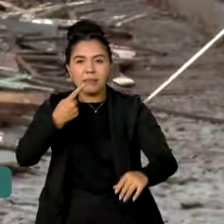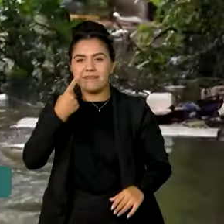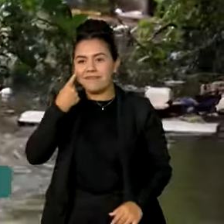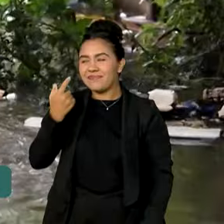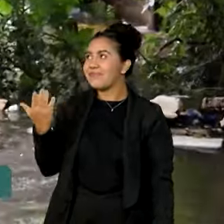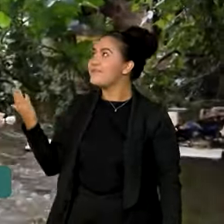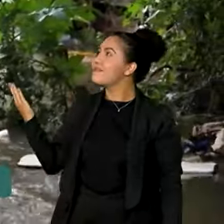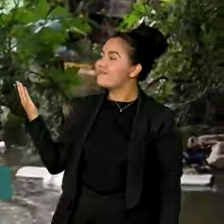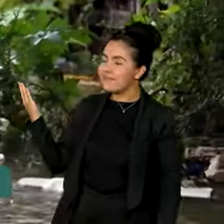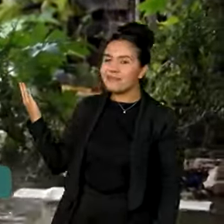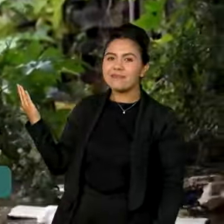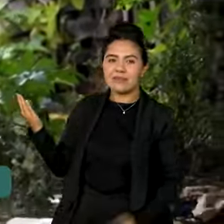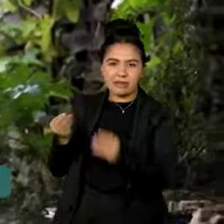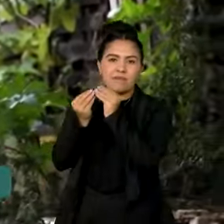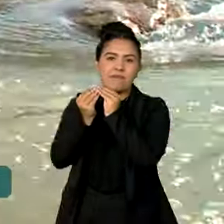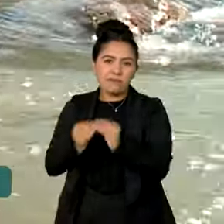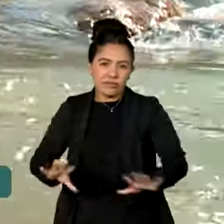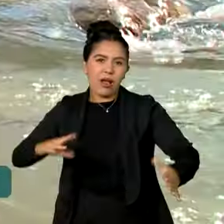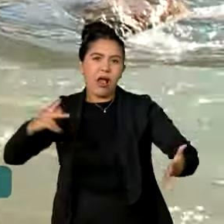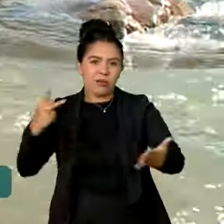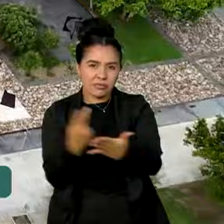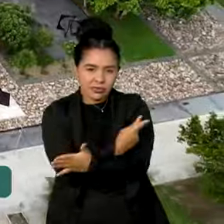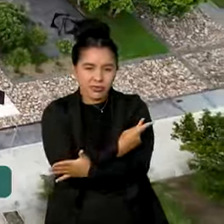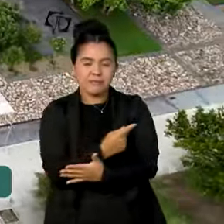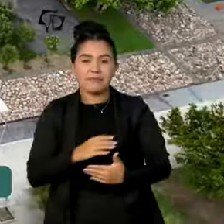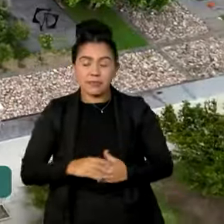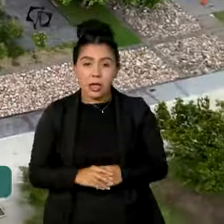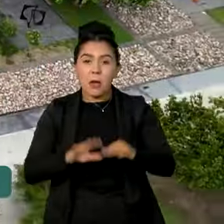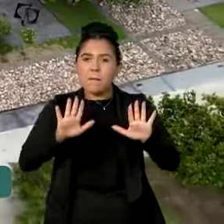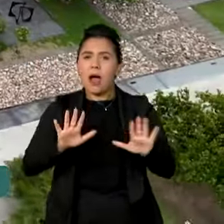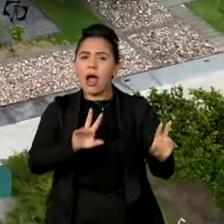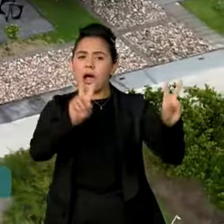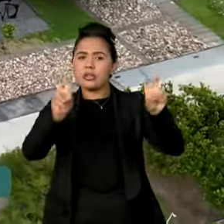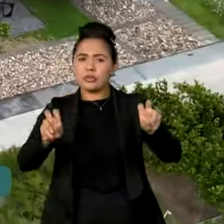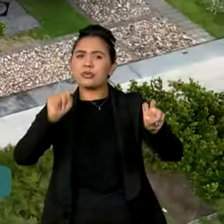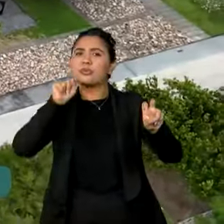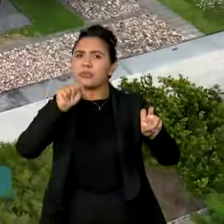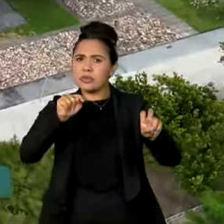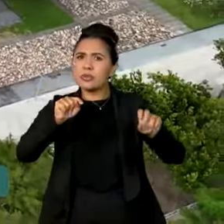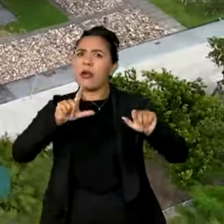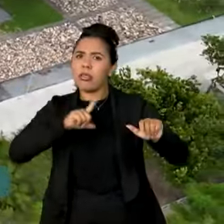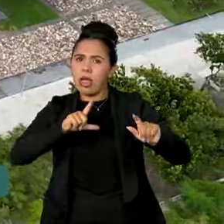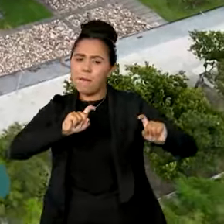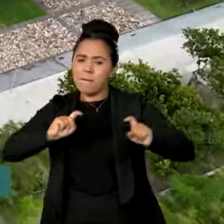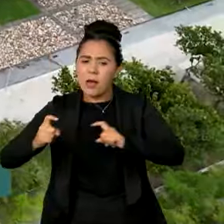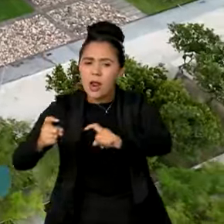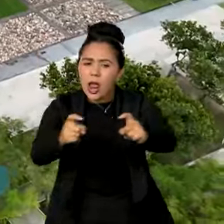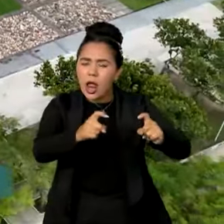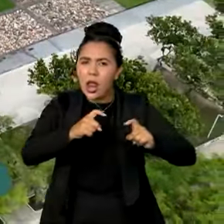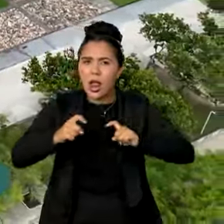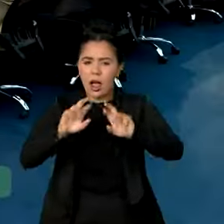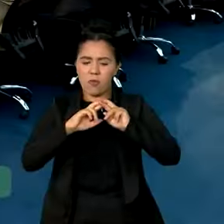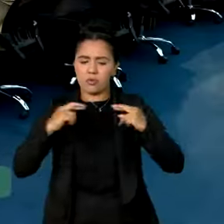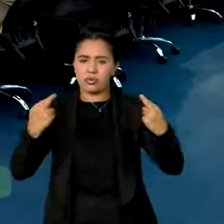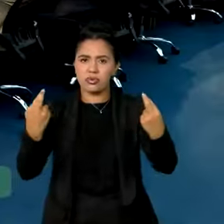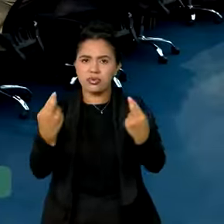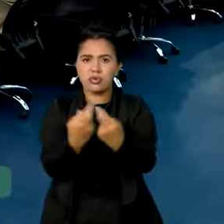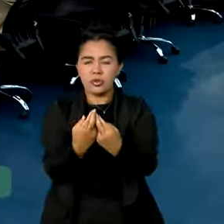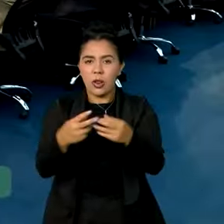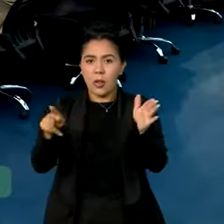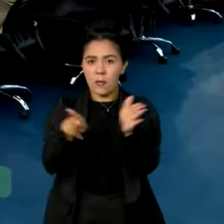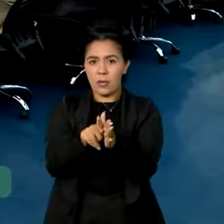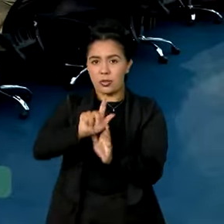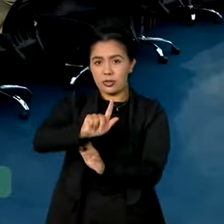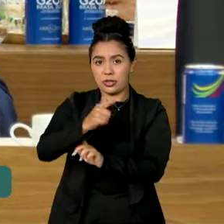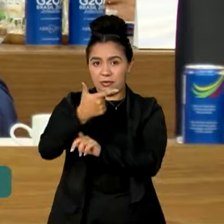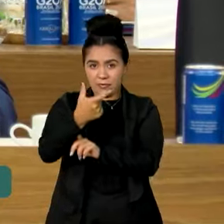que as mudanças climáticas podem ter sobre o planeta. O assunto liderou as discussões na terceira e última sessão da reunião de cúpula